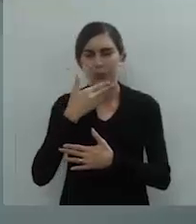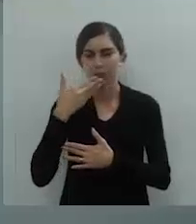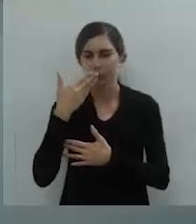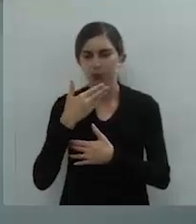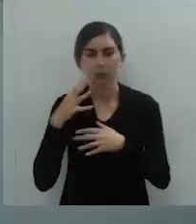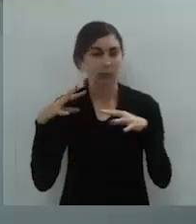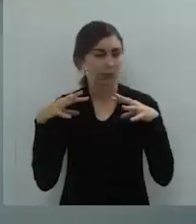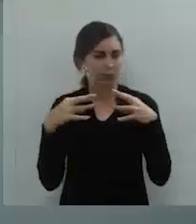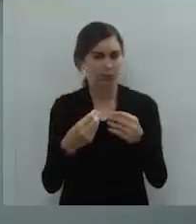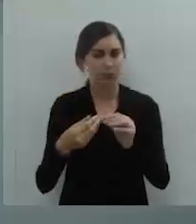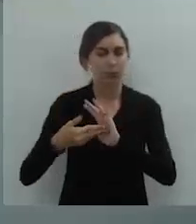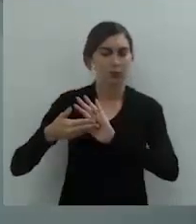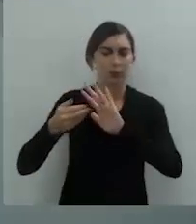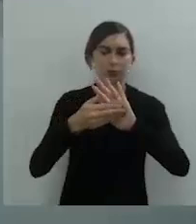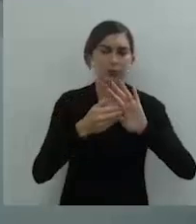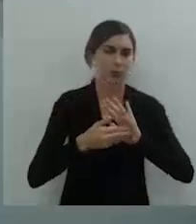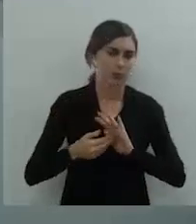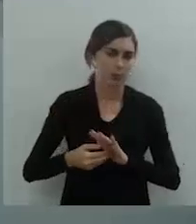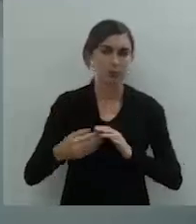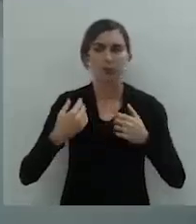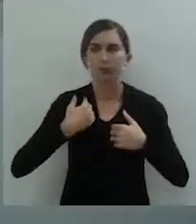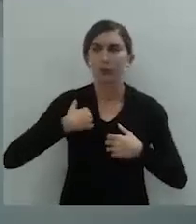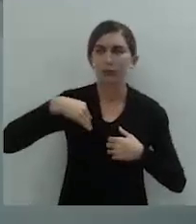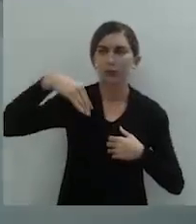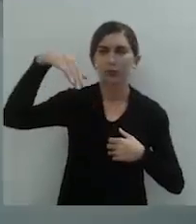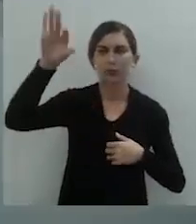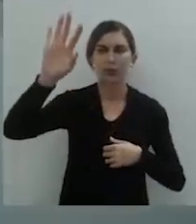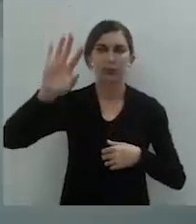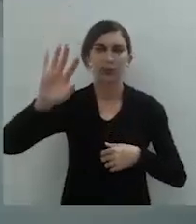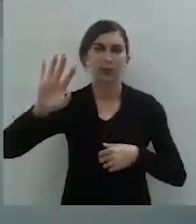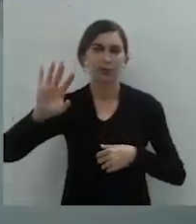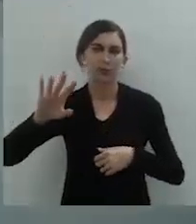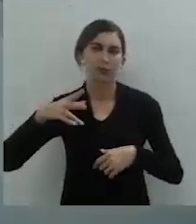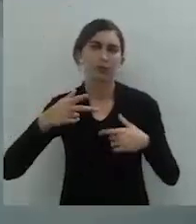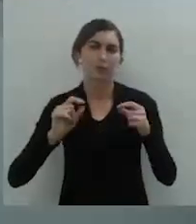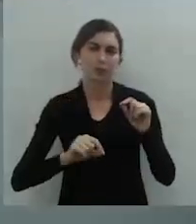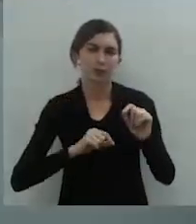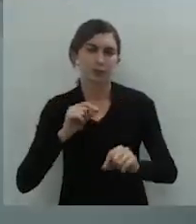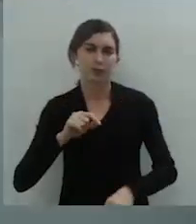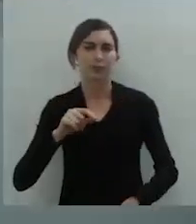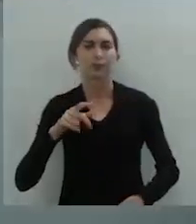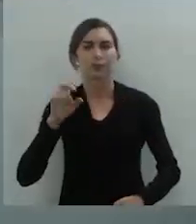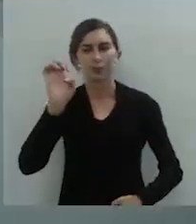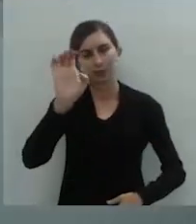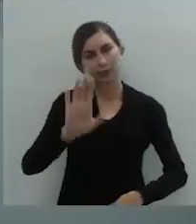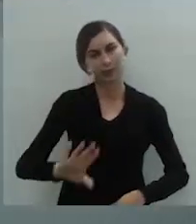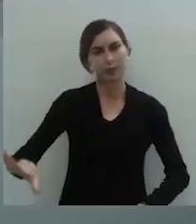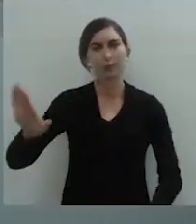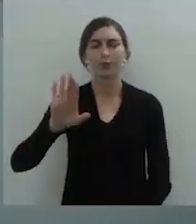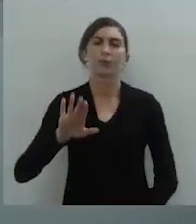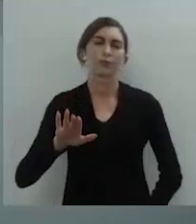explorado, tirado e levado para a coroa, levado para a Europa.